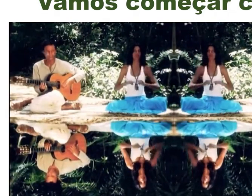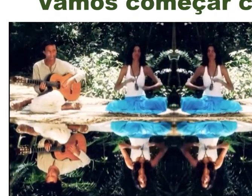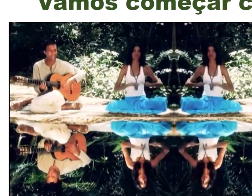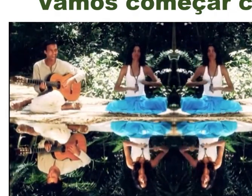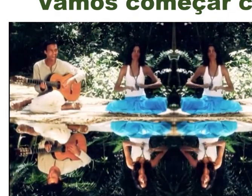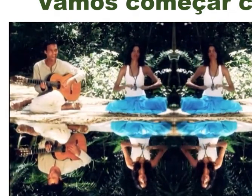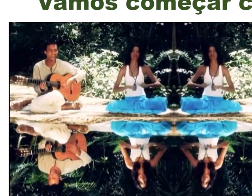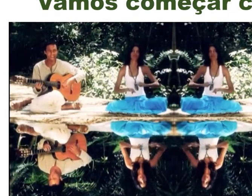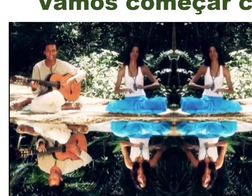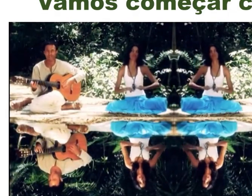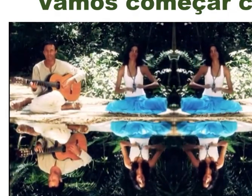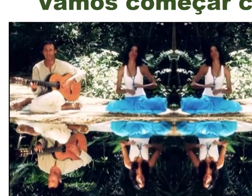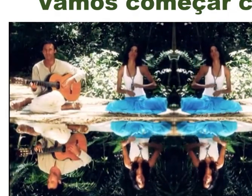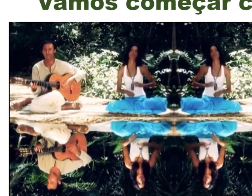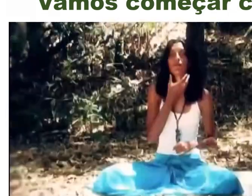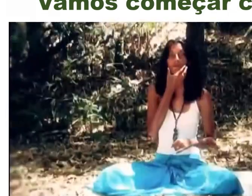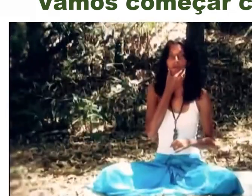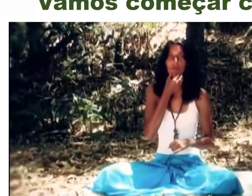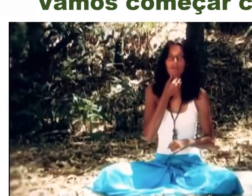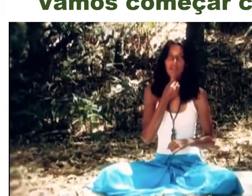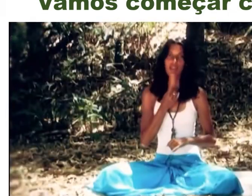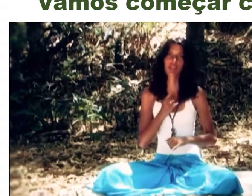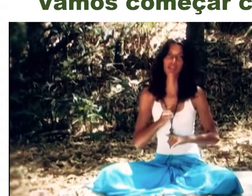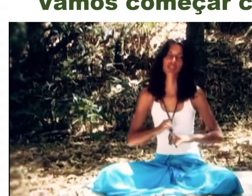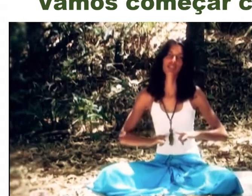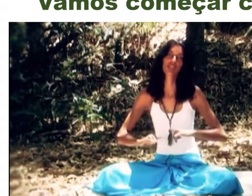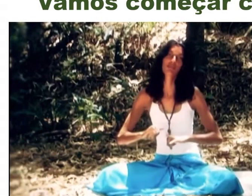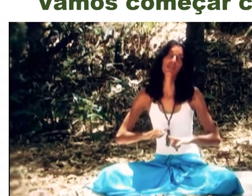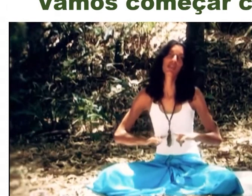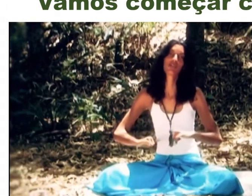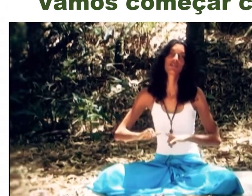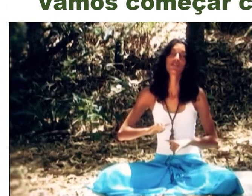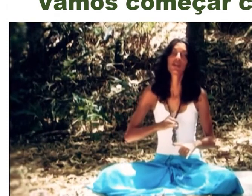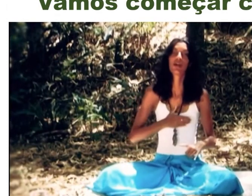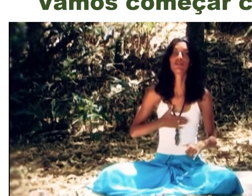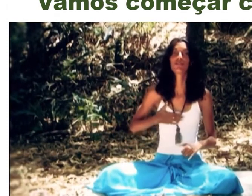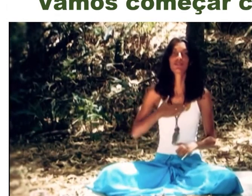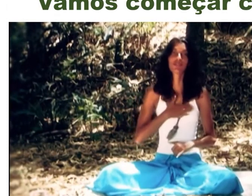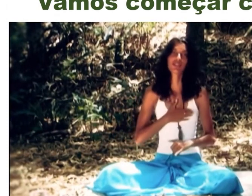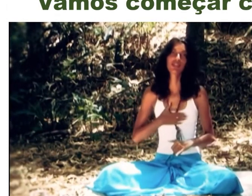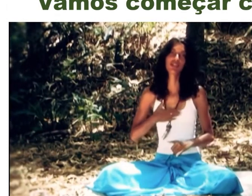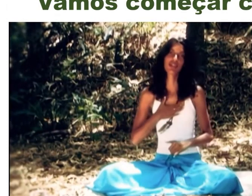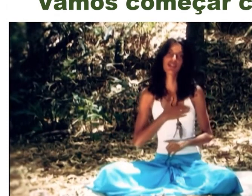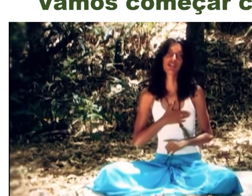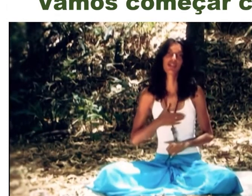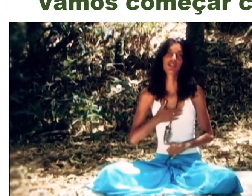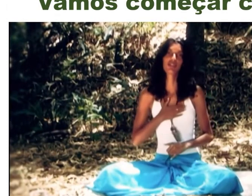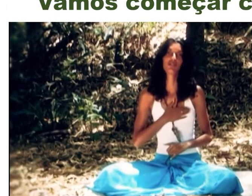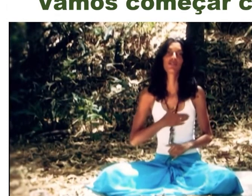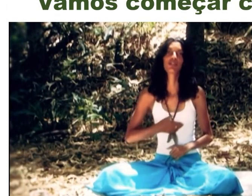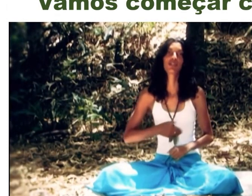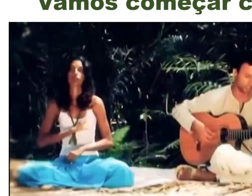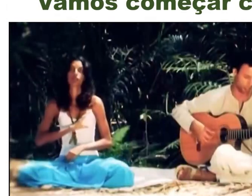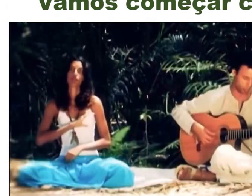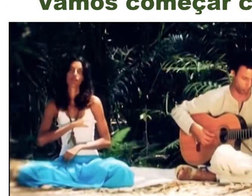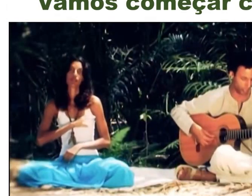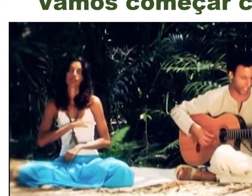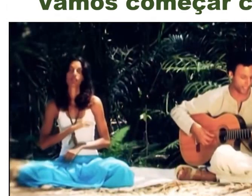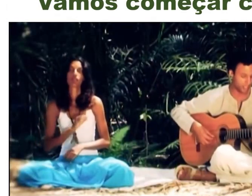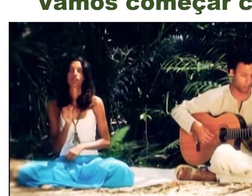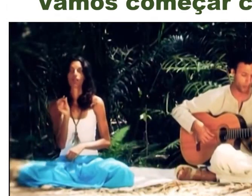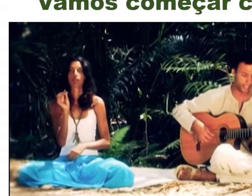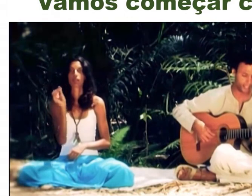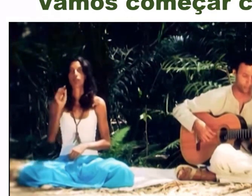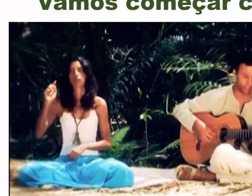bem semeado O homem é semeado afortunado Se o